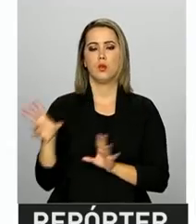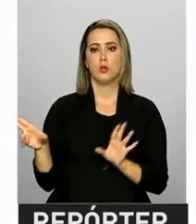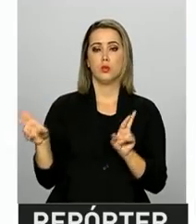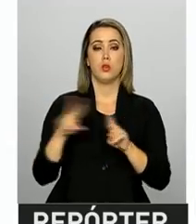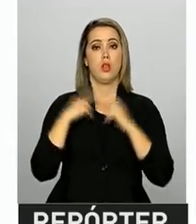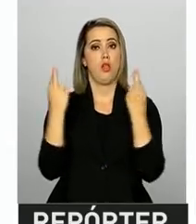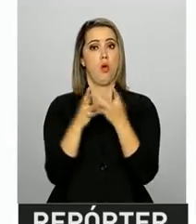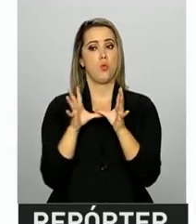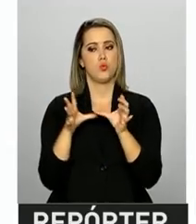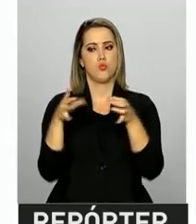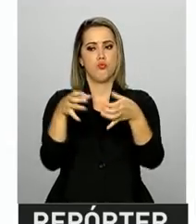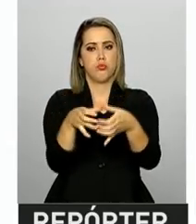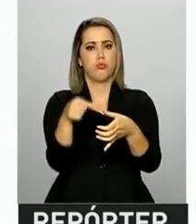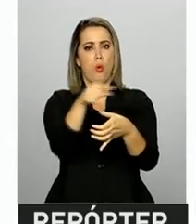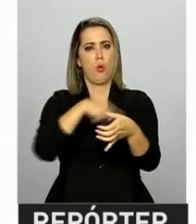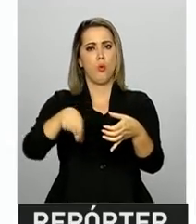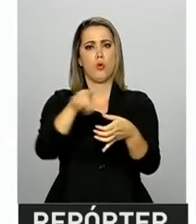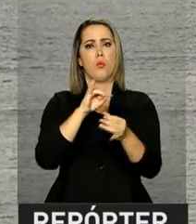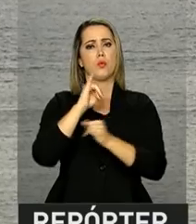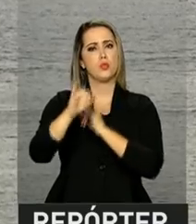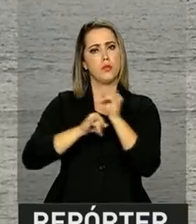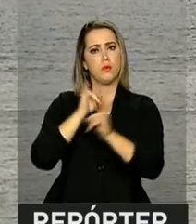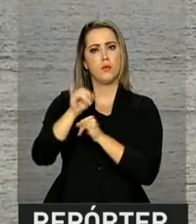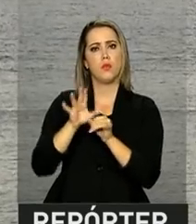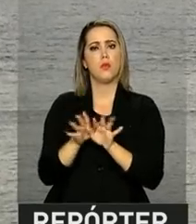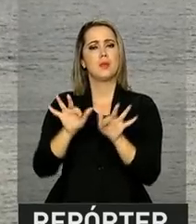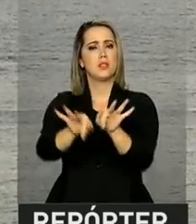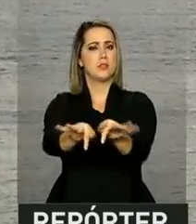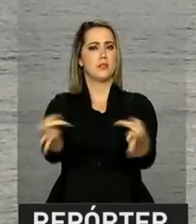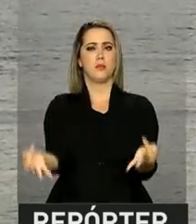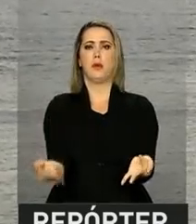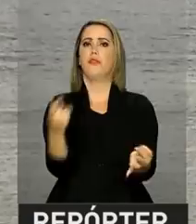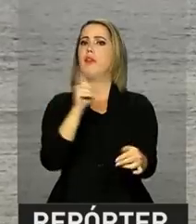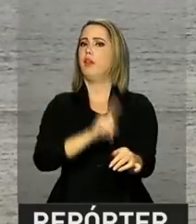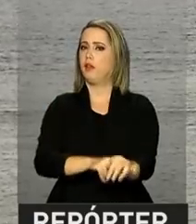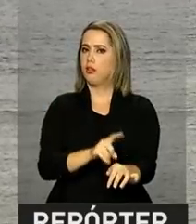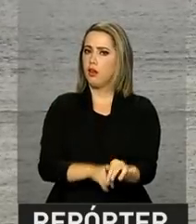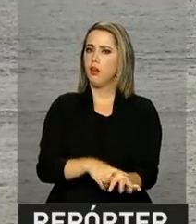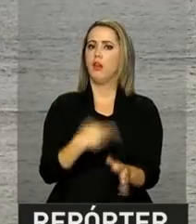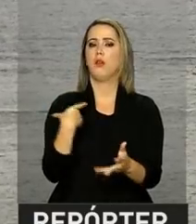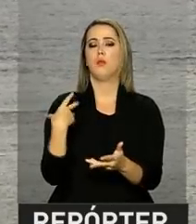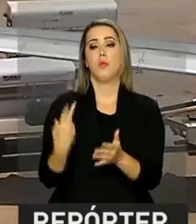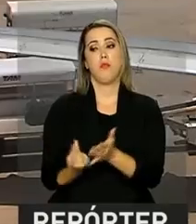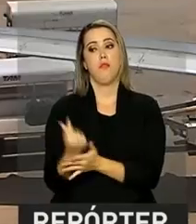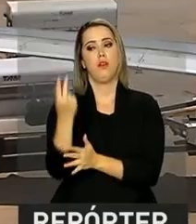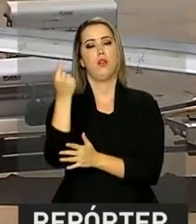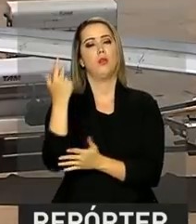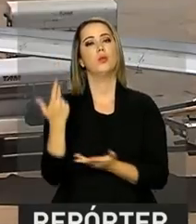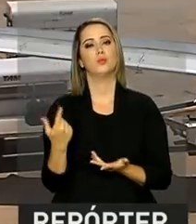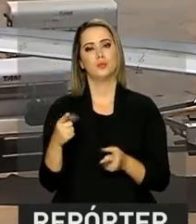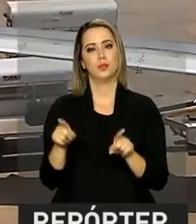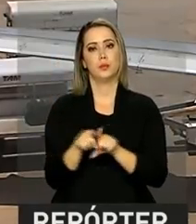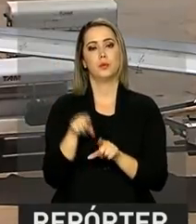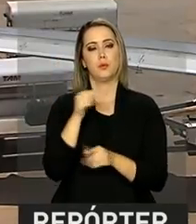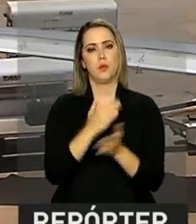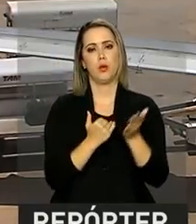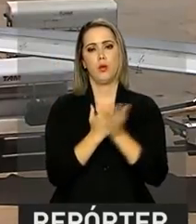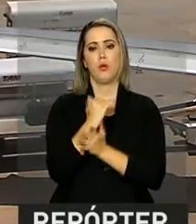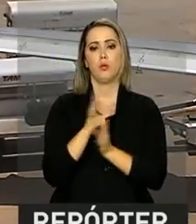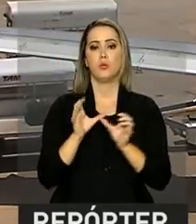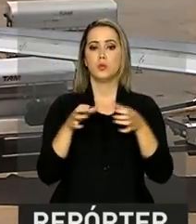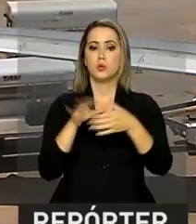reúne e desburocratiza processos, reduzindo prazos e custos para as empresas. O projeto começou